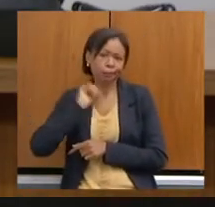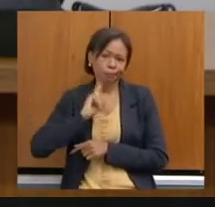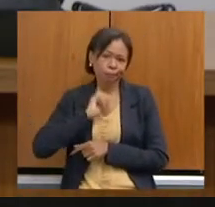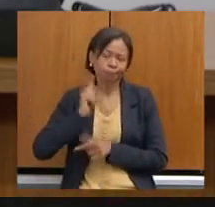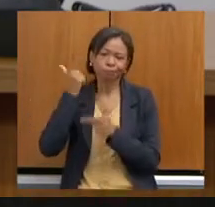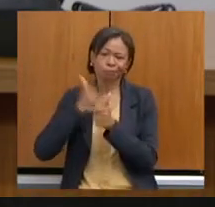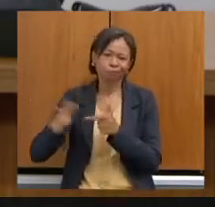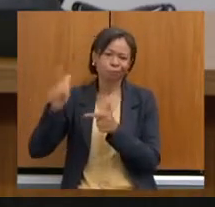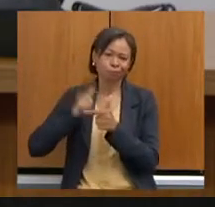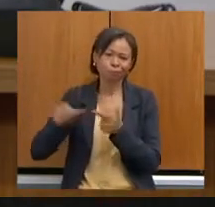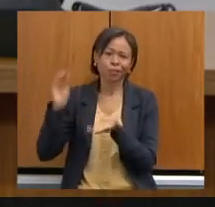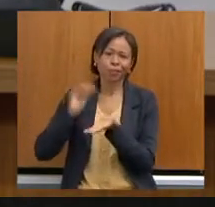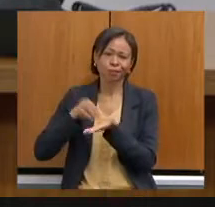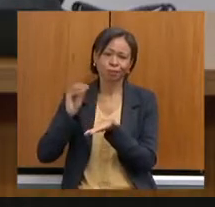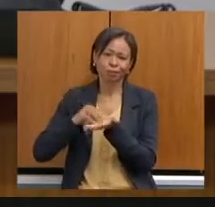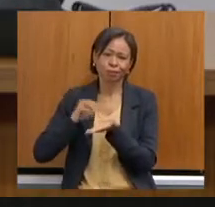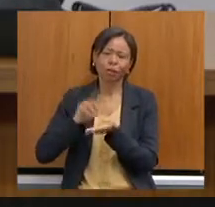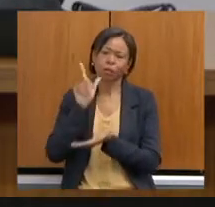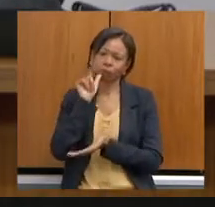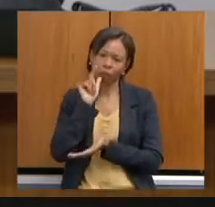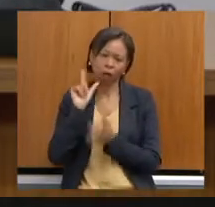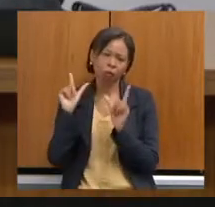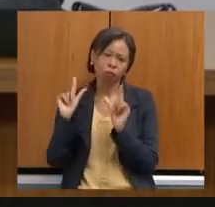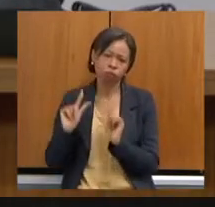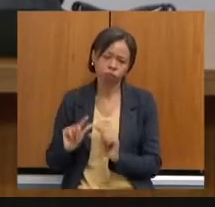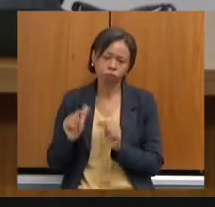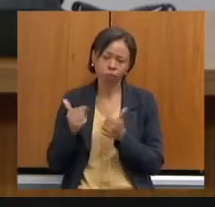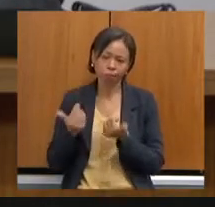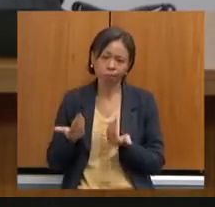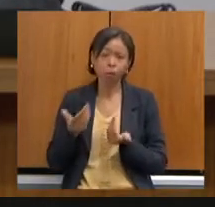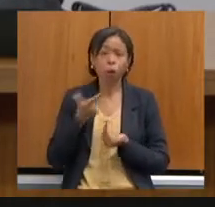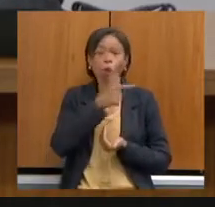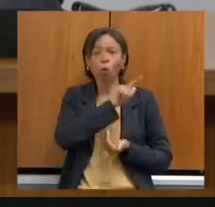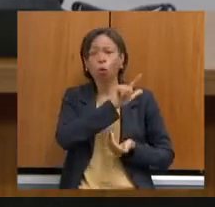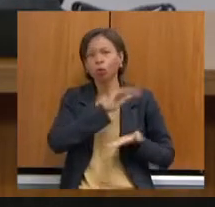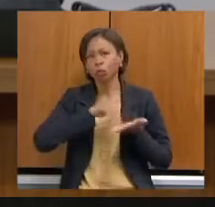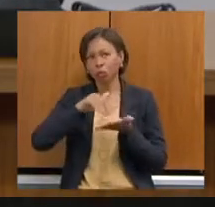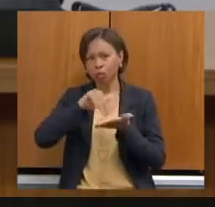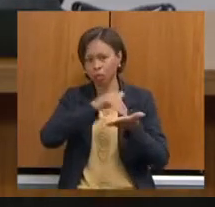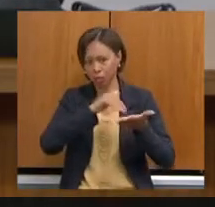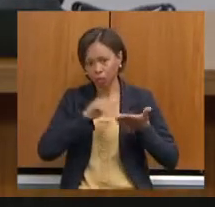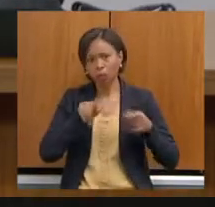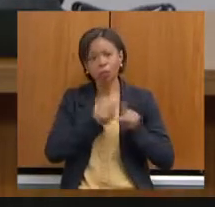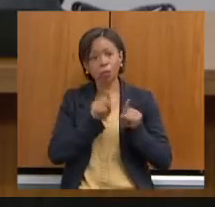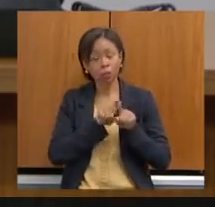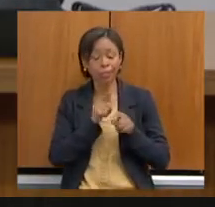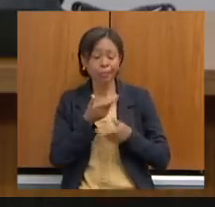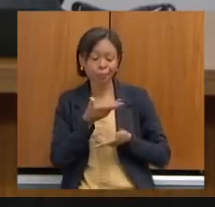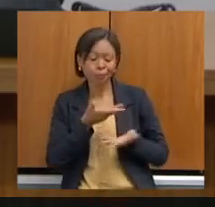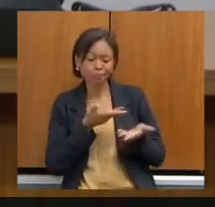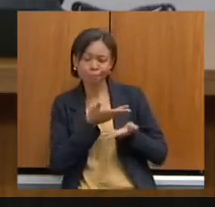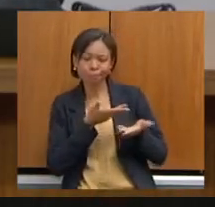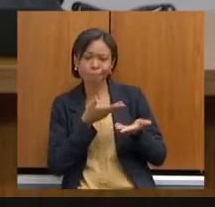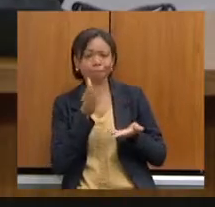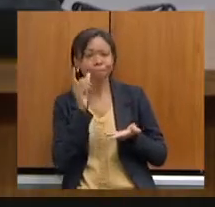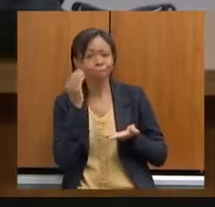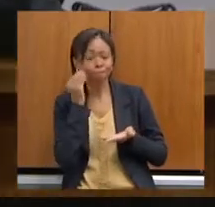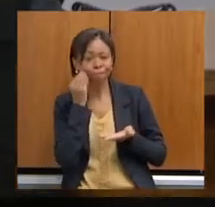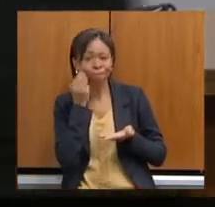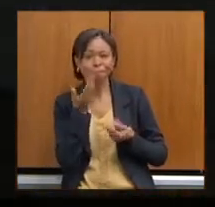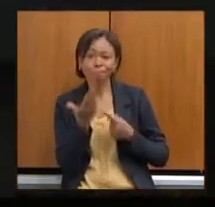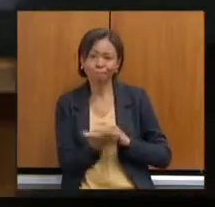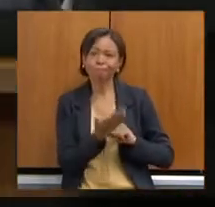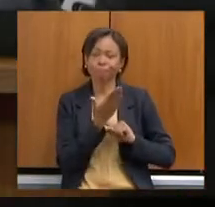problemas com falta de água nós estamos também com outras secretarias buscando ações para minimizar eu